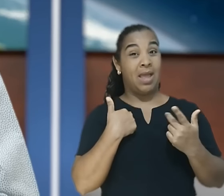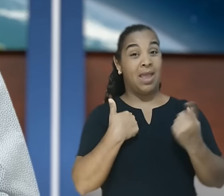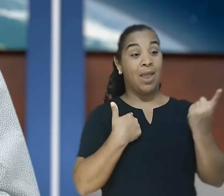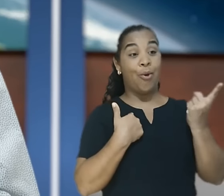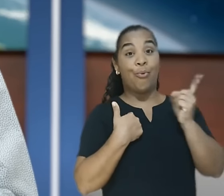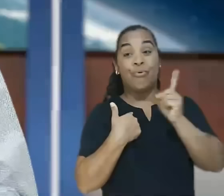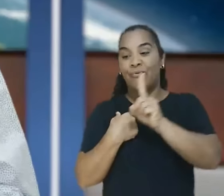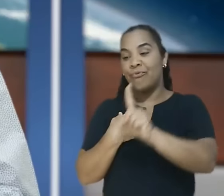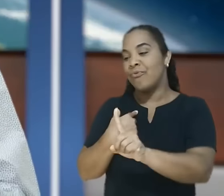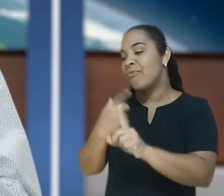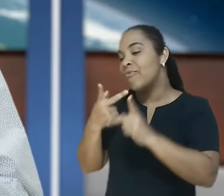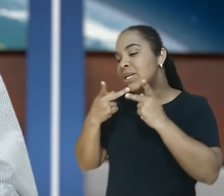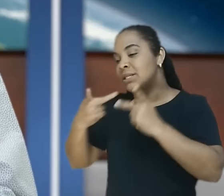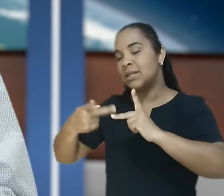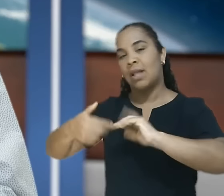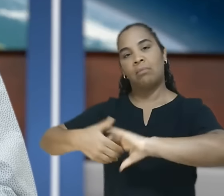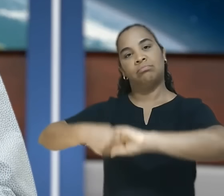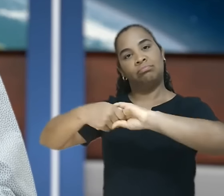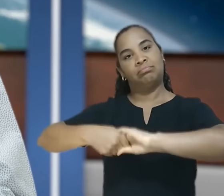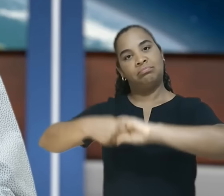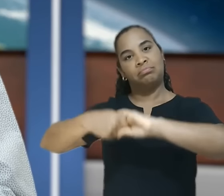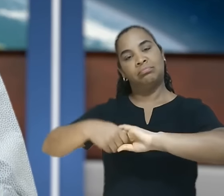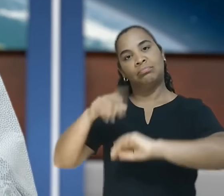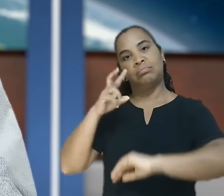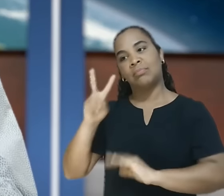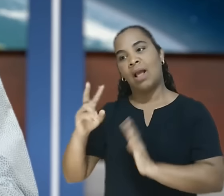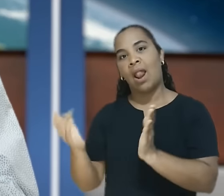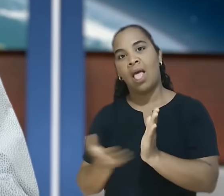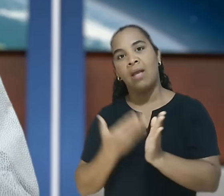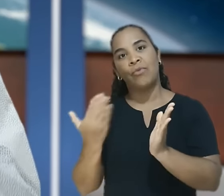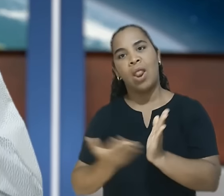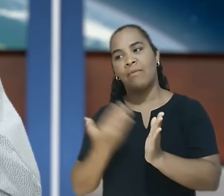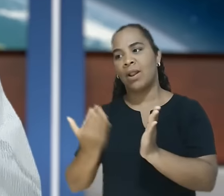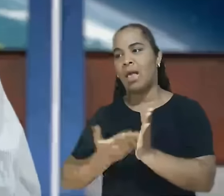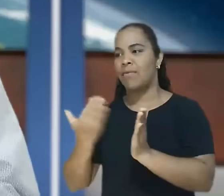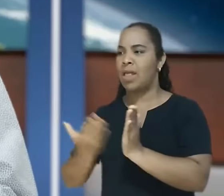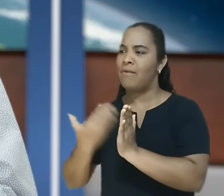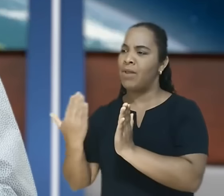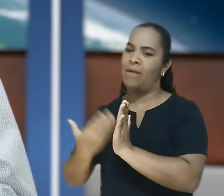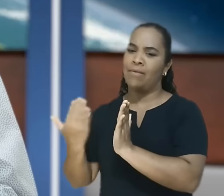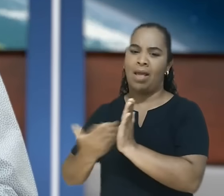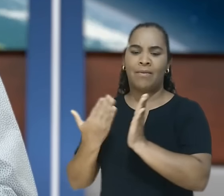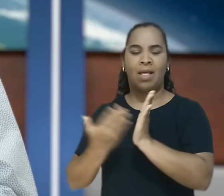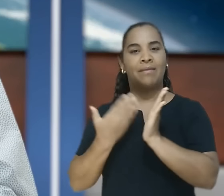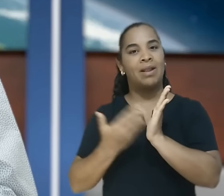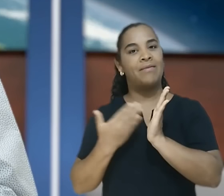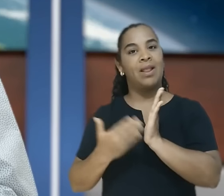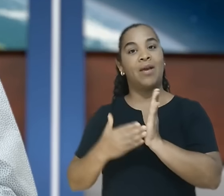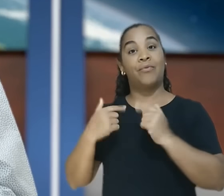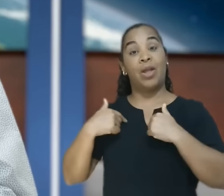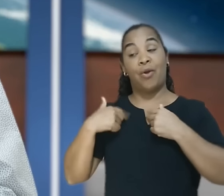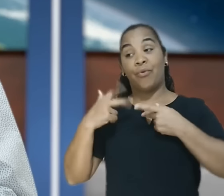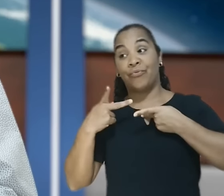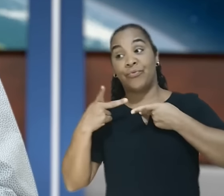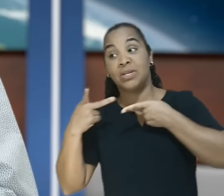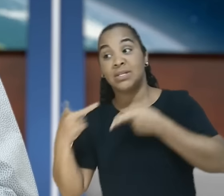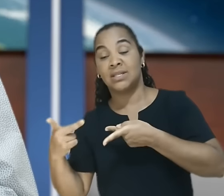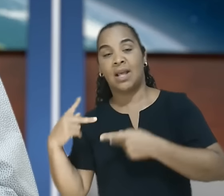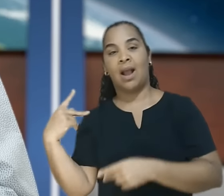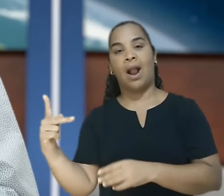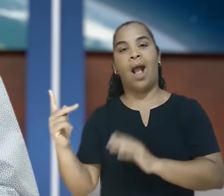E através Dos seus livros Visitar Sua antiga Residência Próxima A